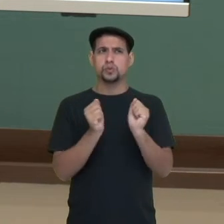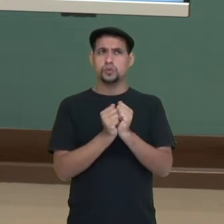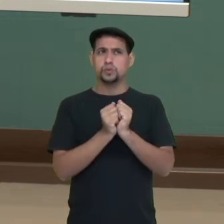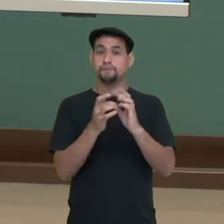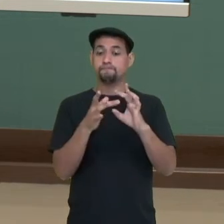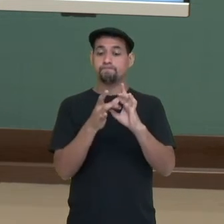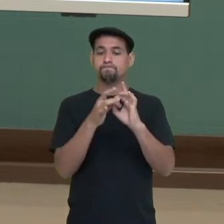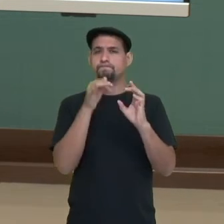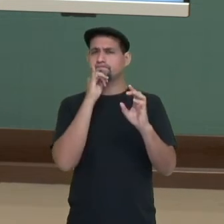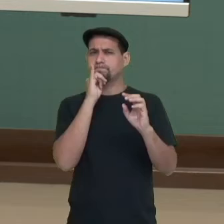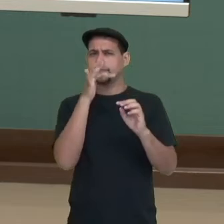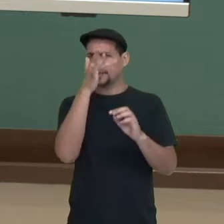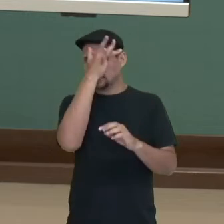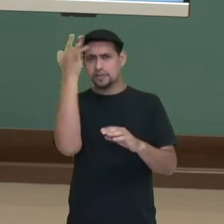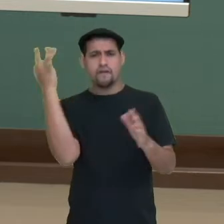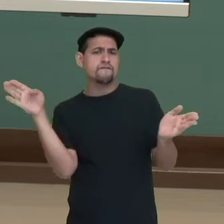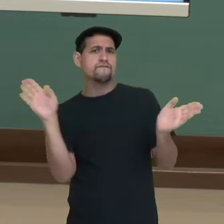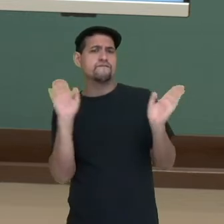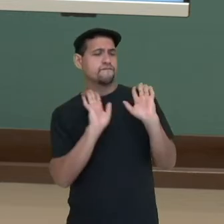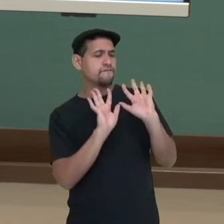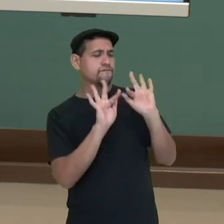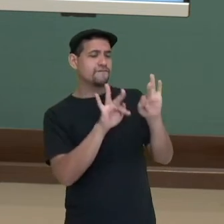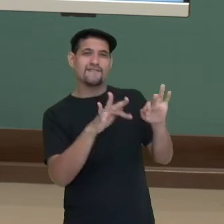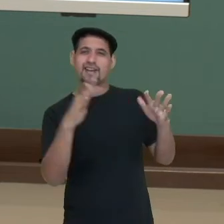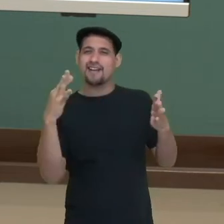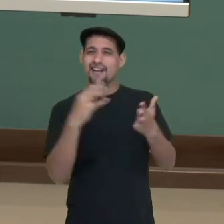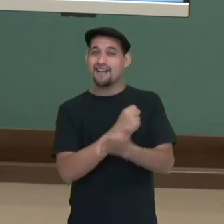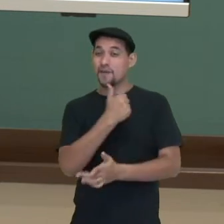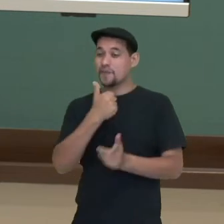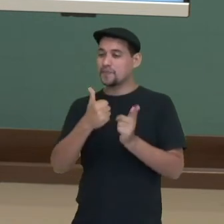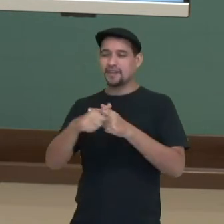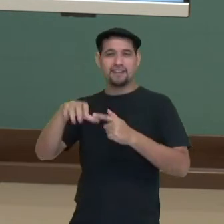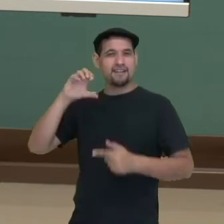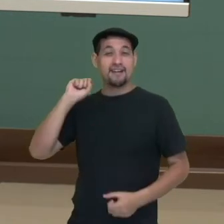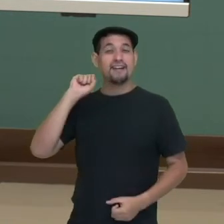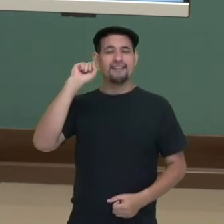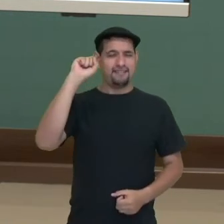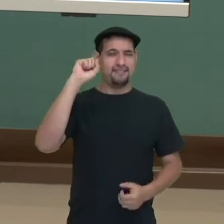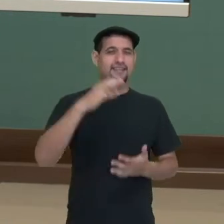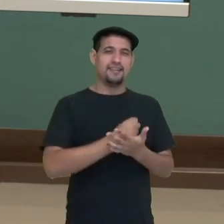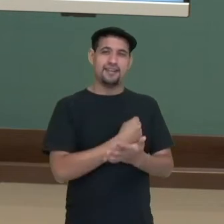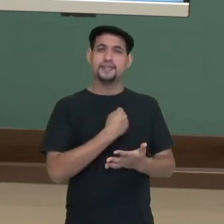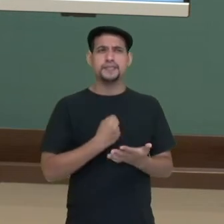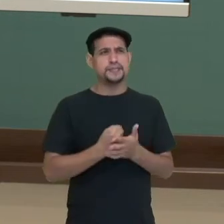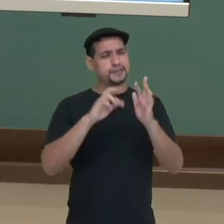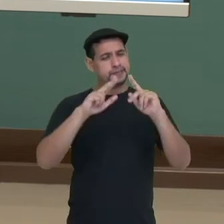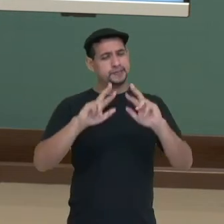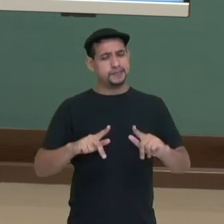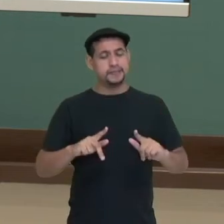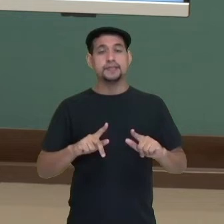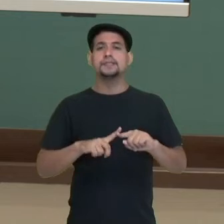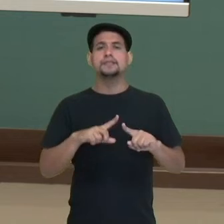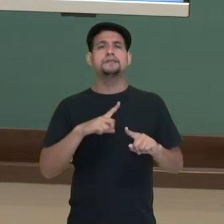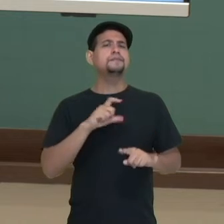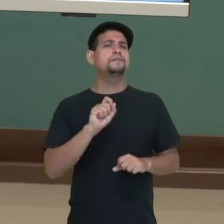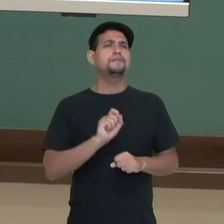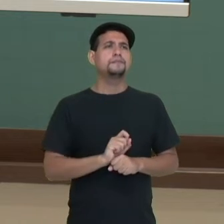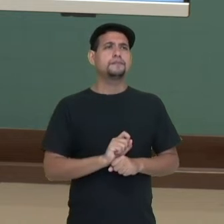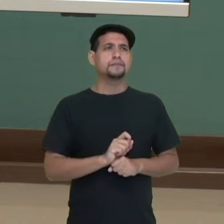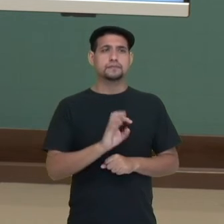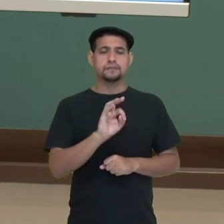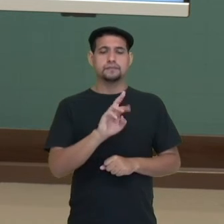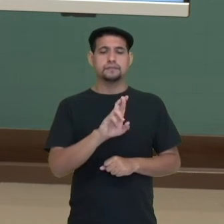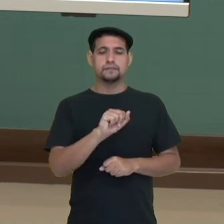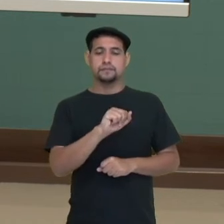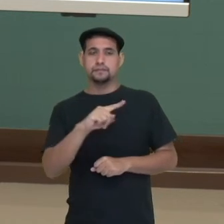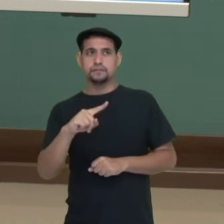fazer e quem chegar ao final do percurso primeiro vence esta bateria aqui. Nós temos o